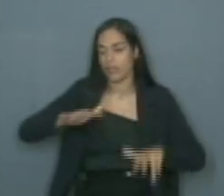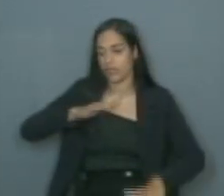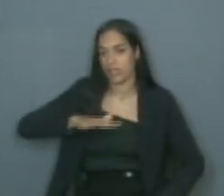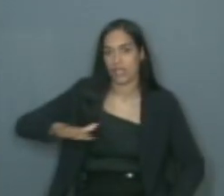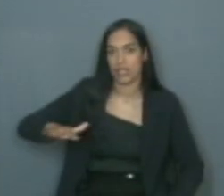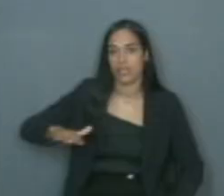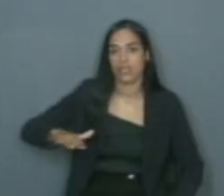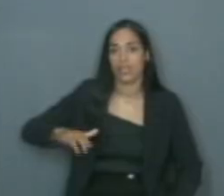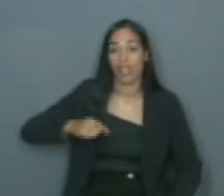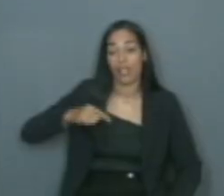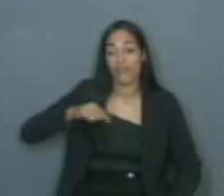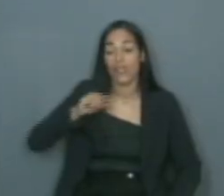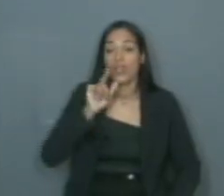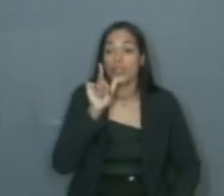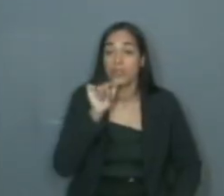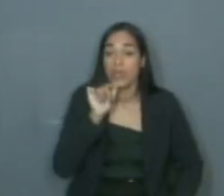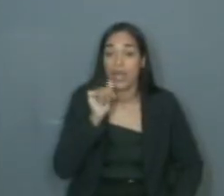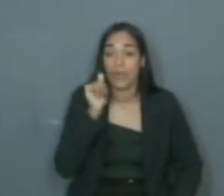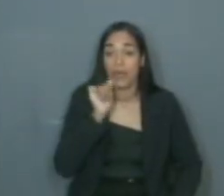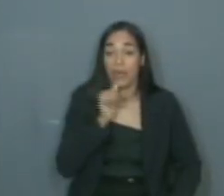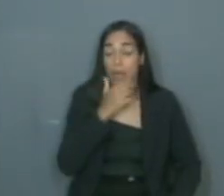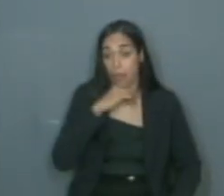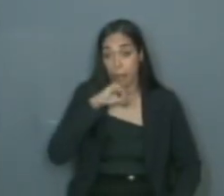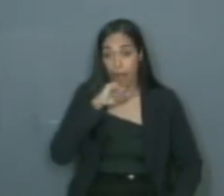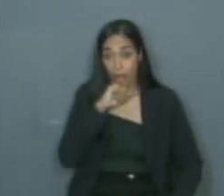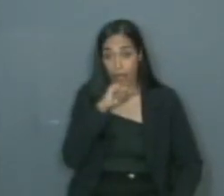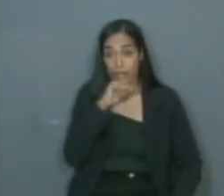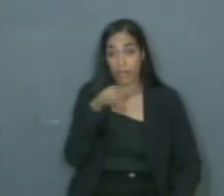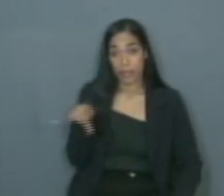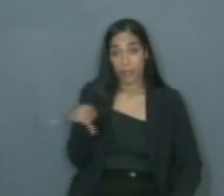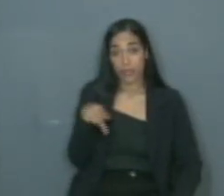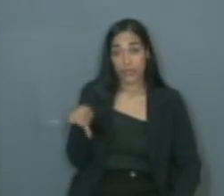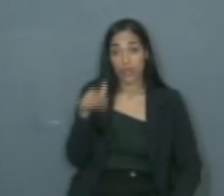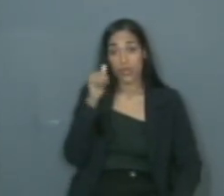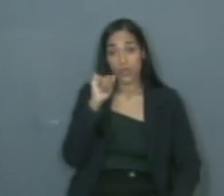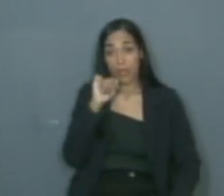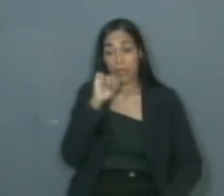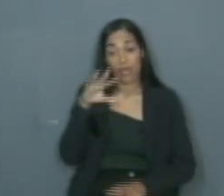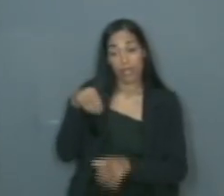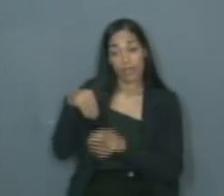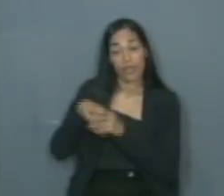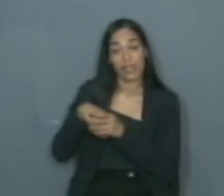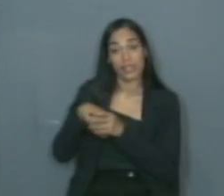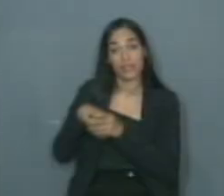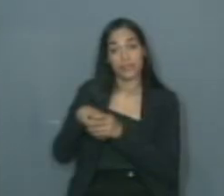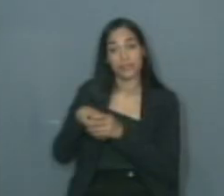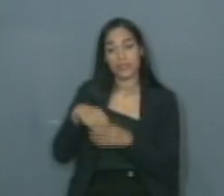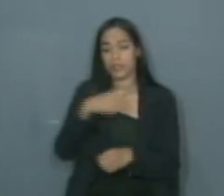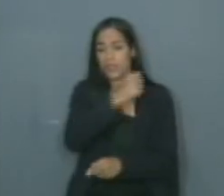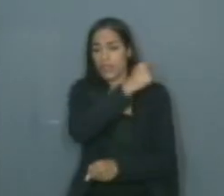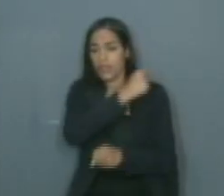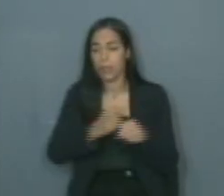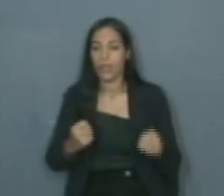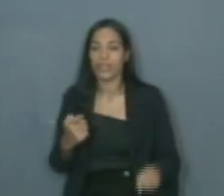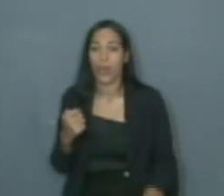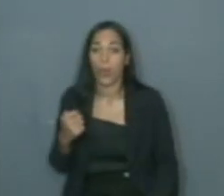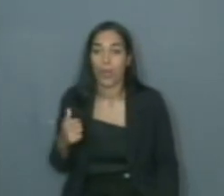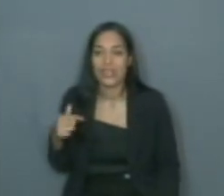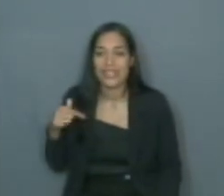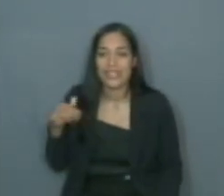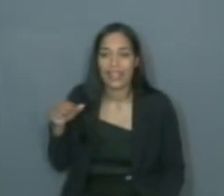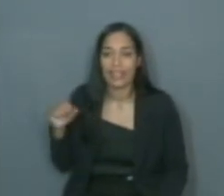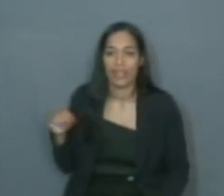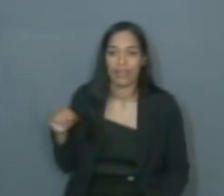foi tomar água. O seu pai era professor da unidade de ensino. A sua mãe estava ali. E ela foi morta com quase 70